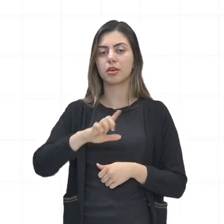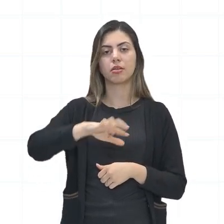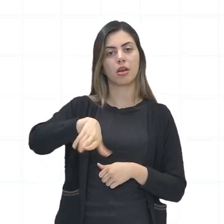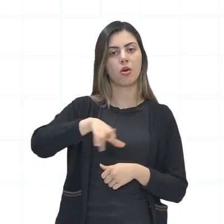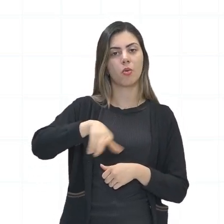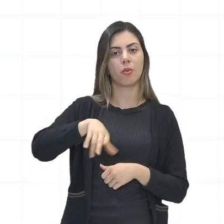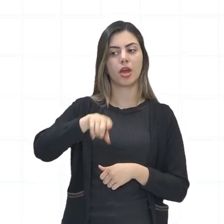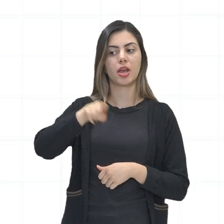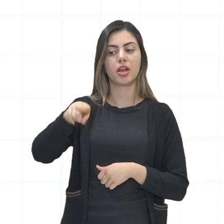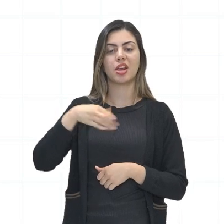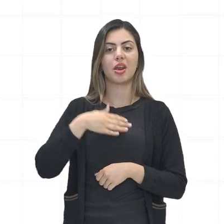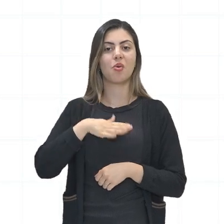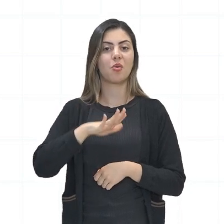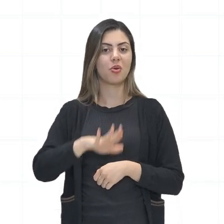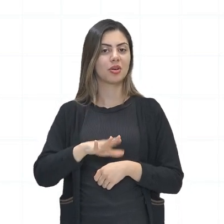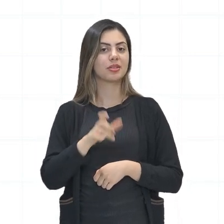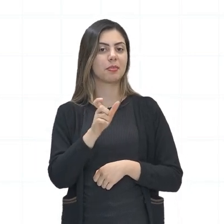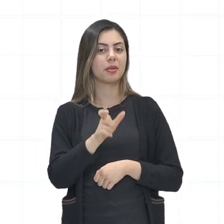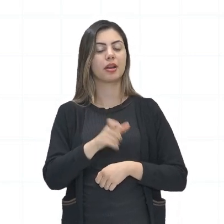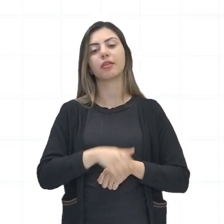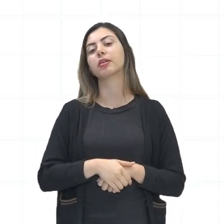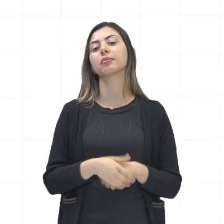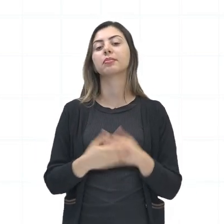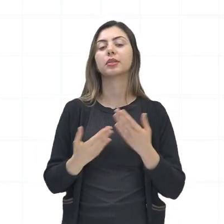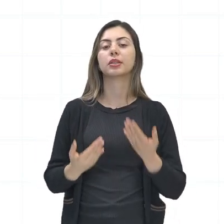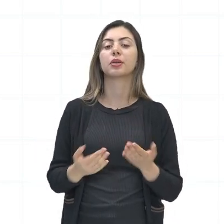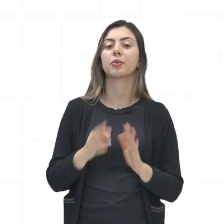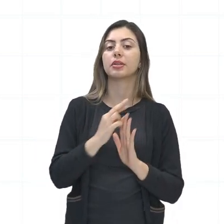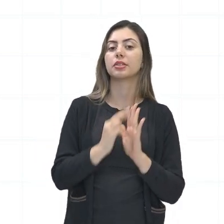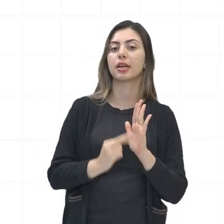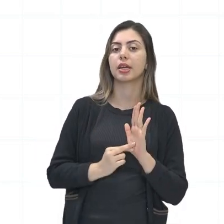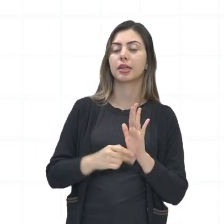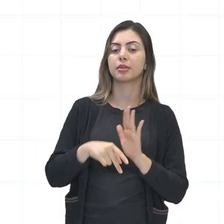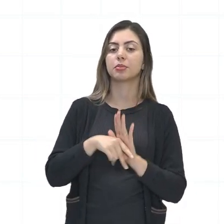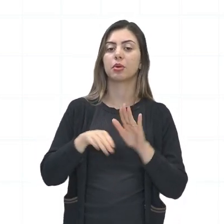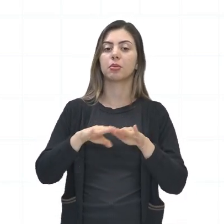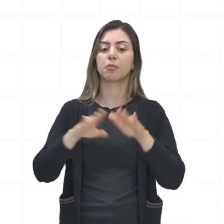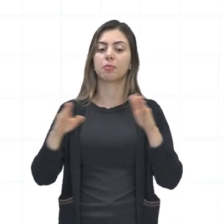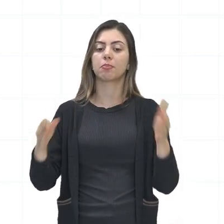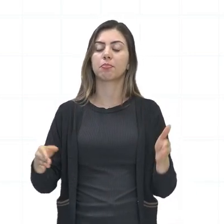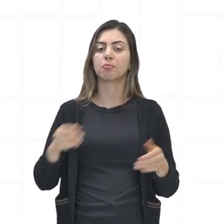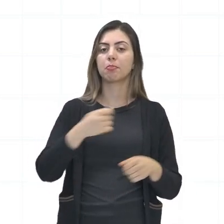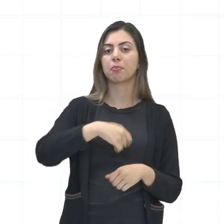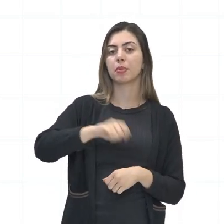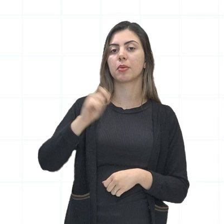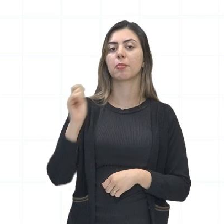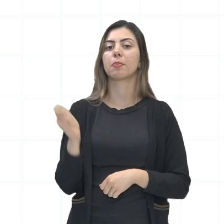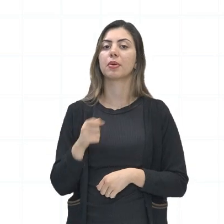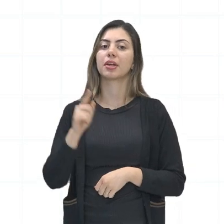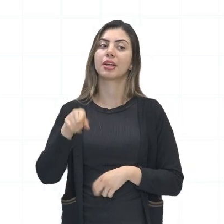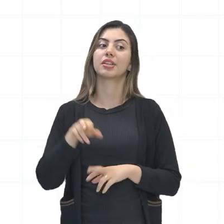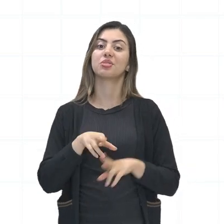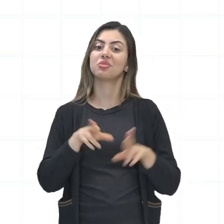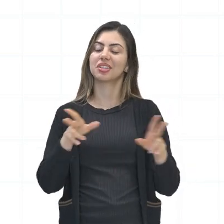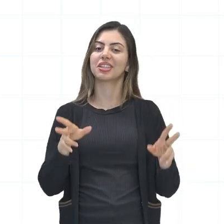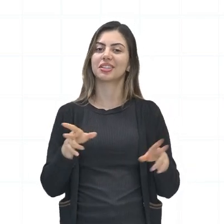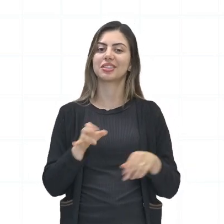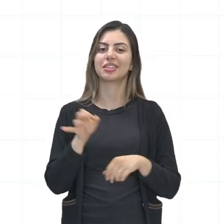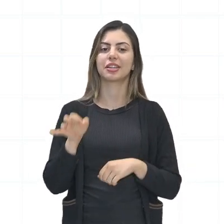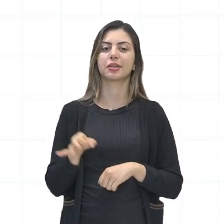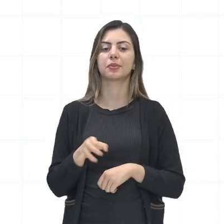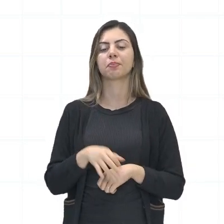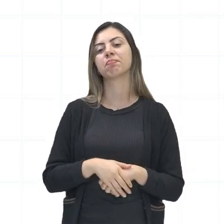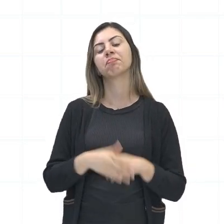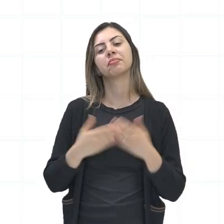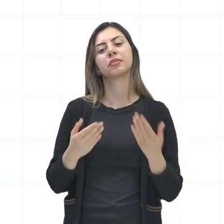coisa. Inclusive, na verdade, as regras do tênis de mesa são realmente diferentes das regras do jogo ping-pong. Tá?